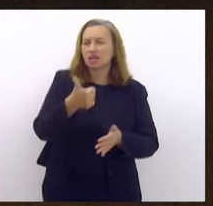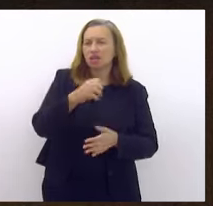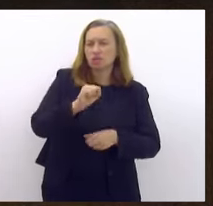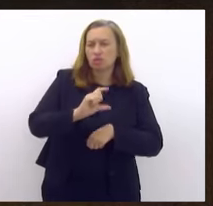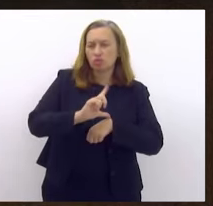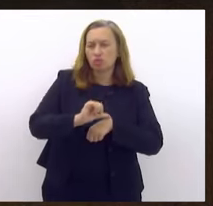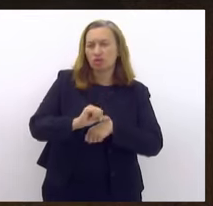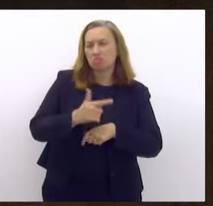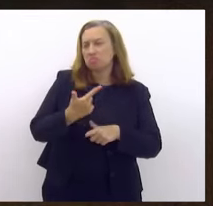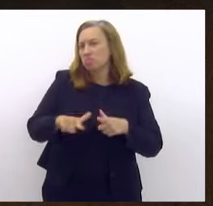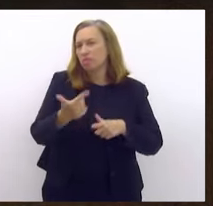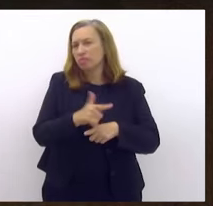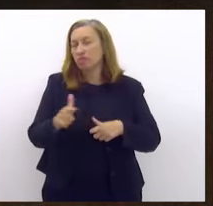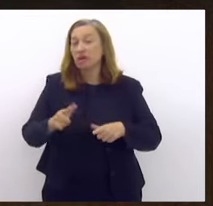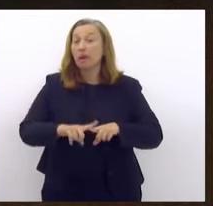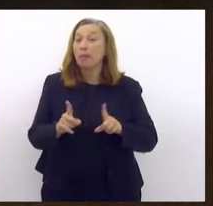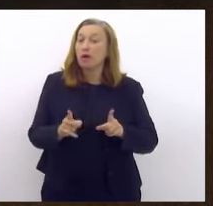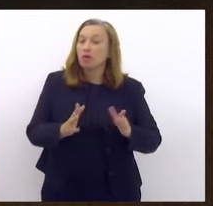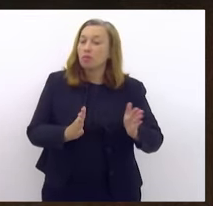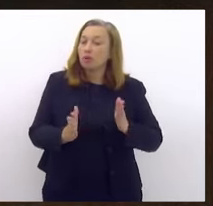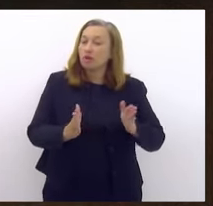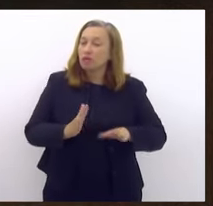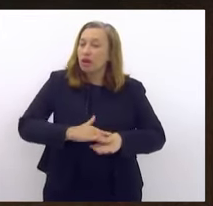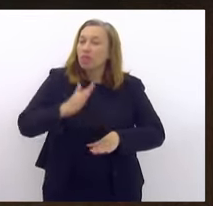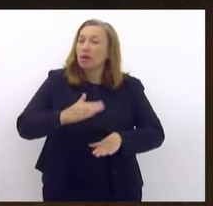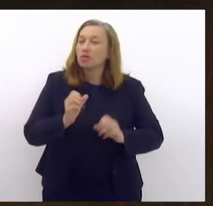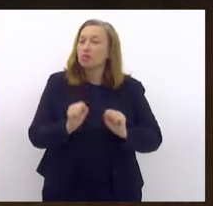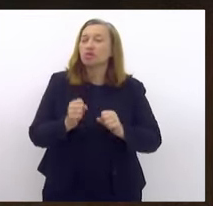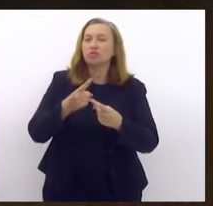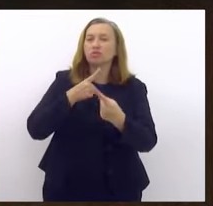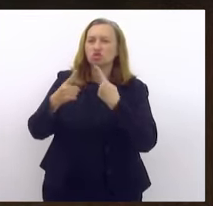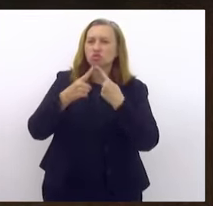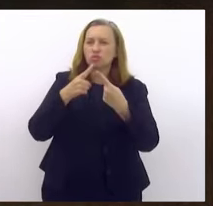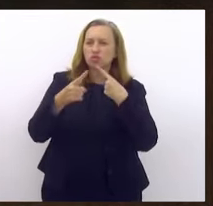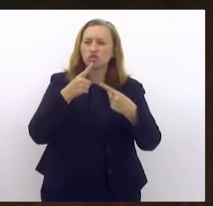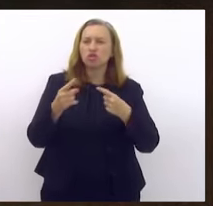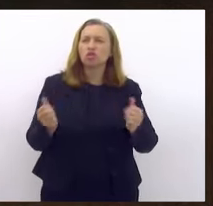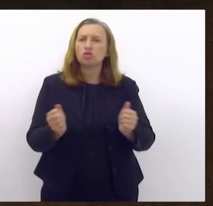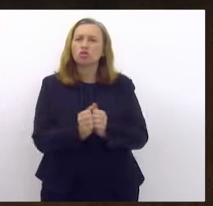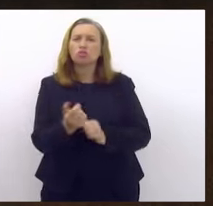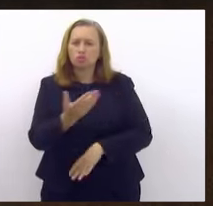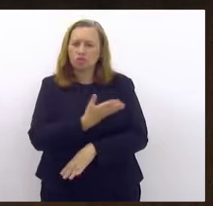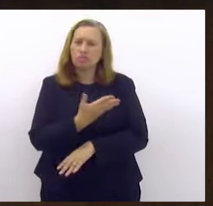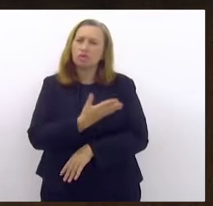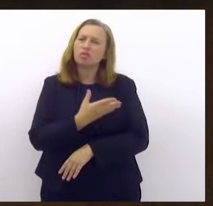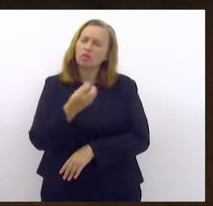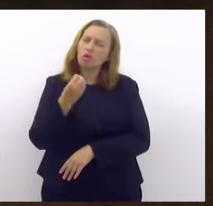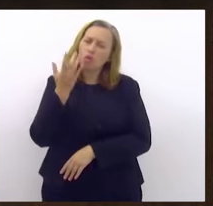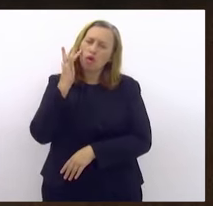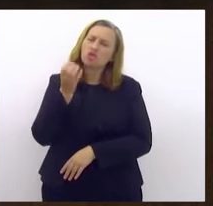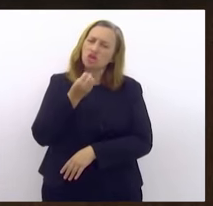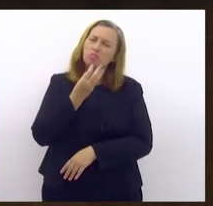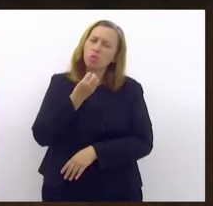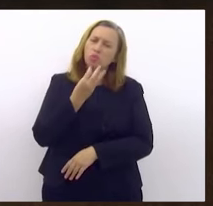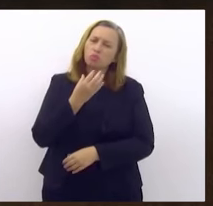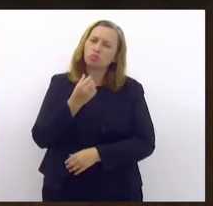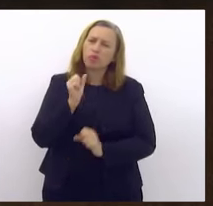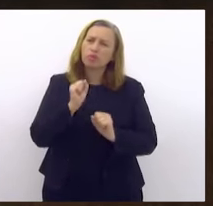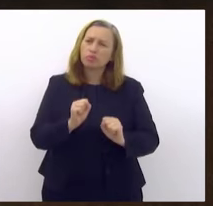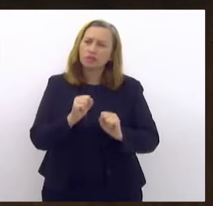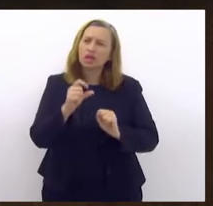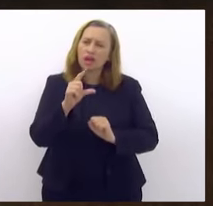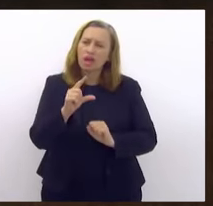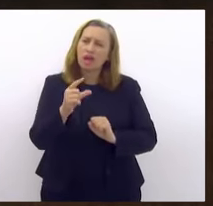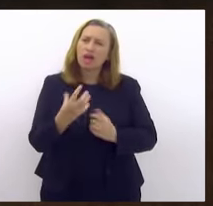tivermos um período a mais, para que possamos debater até entre os colegas, eu acho que é de bom alvitre, se Vossa Excelência puder